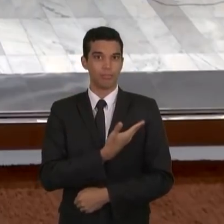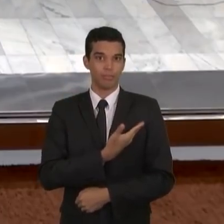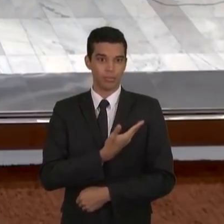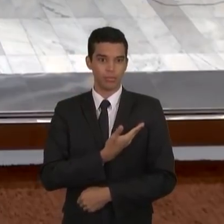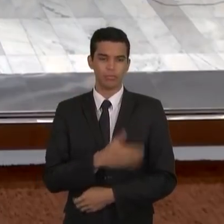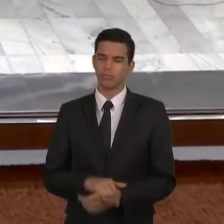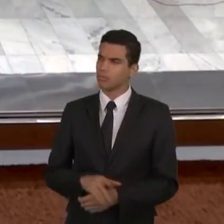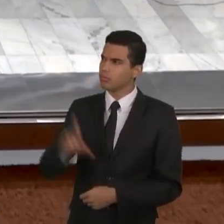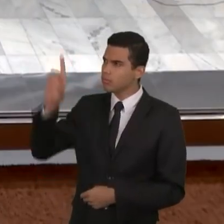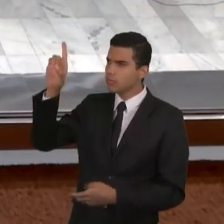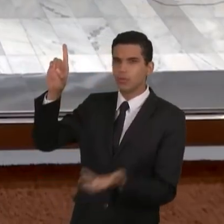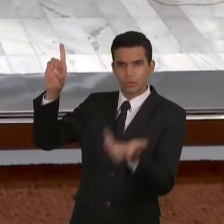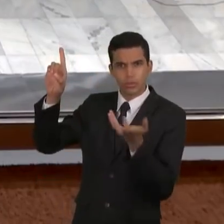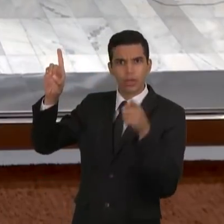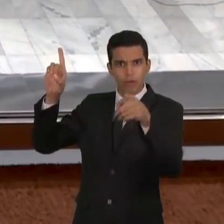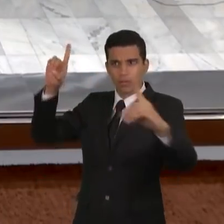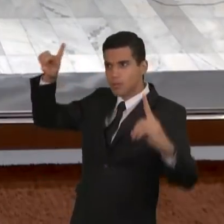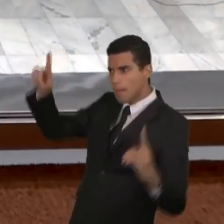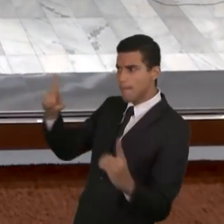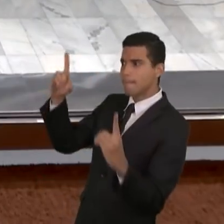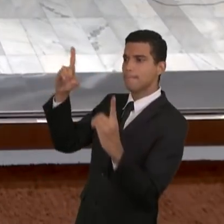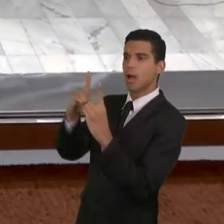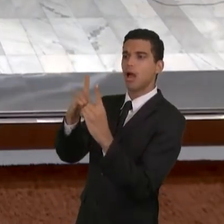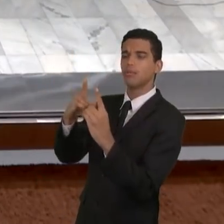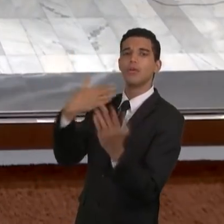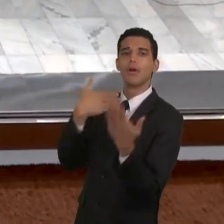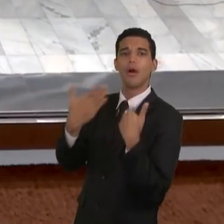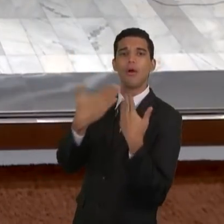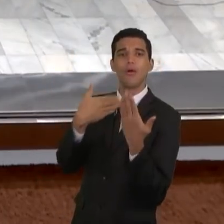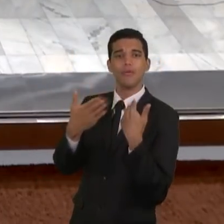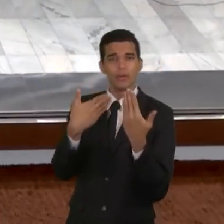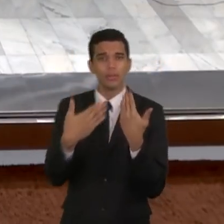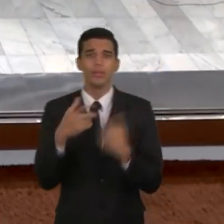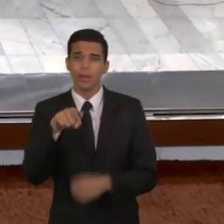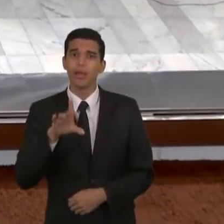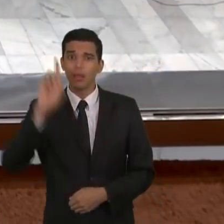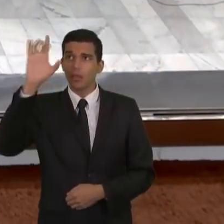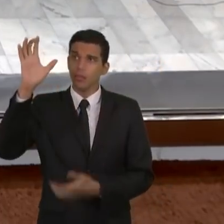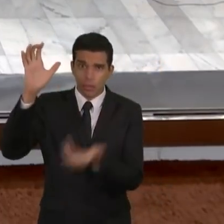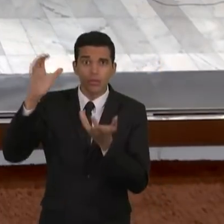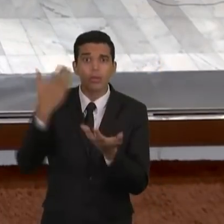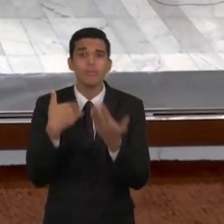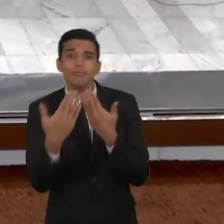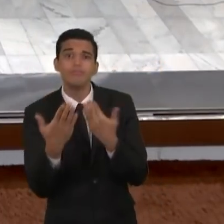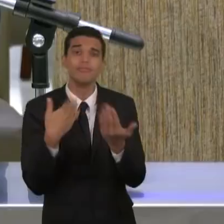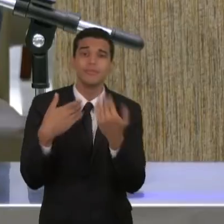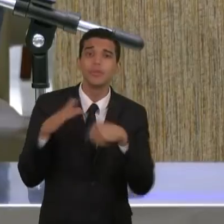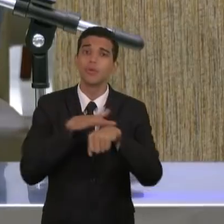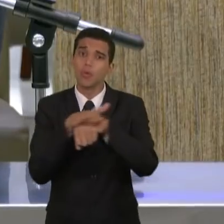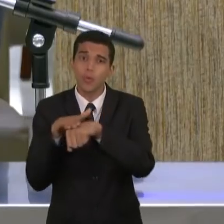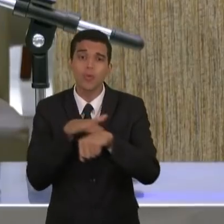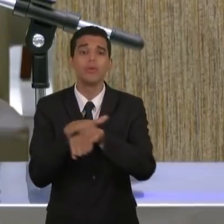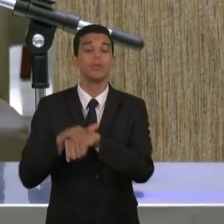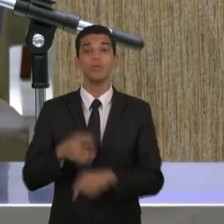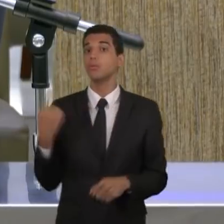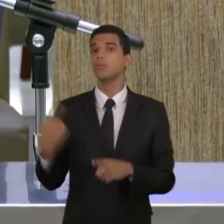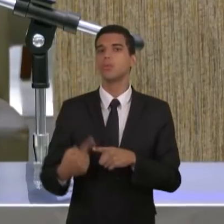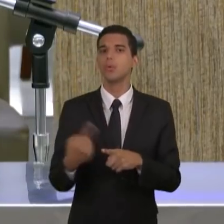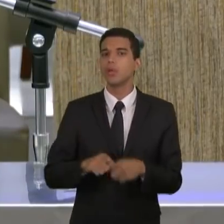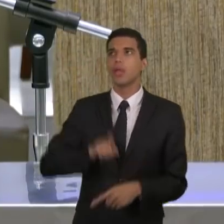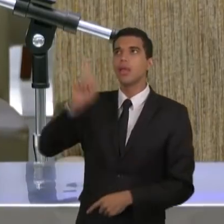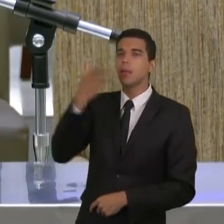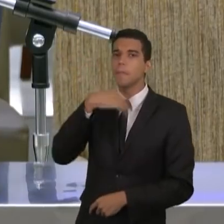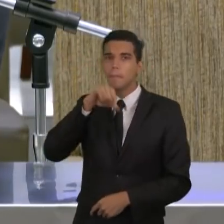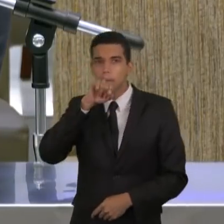conversar com você Face a Face Deus deseja sentar com você o pato leva uma conversa porque ele é seu